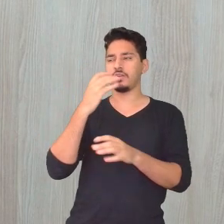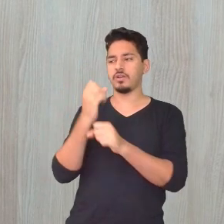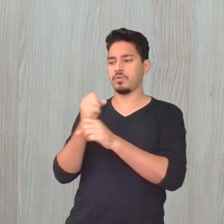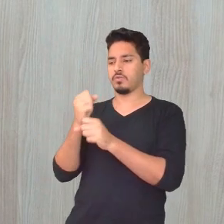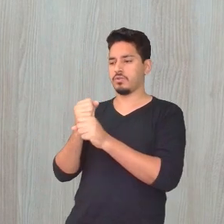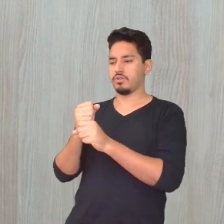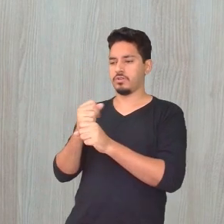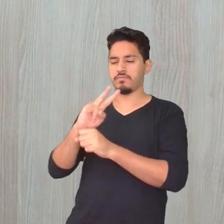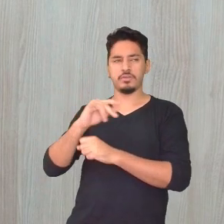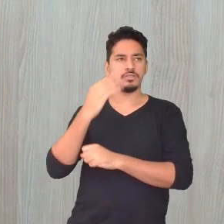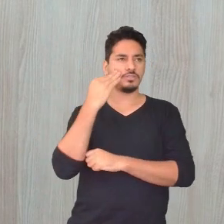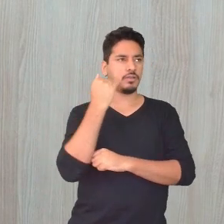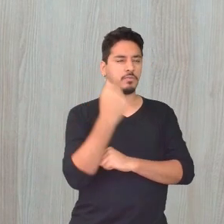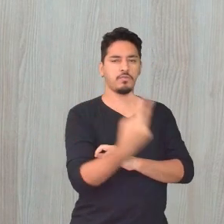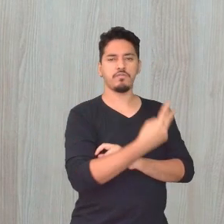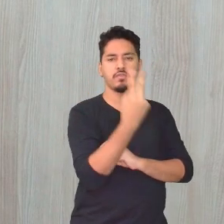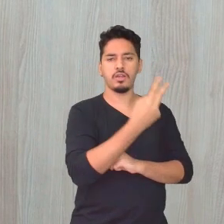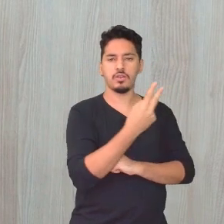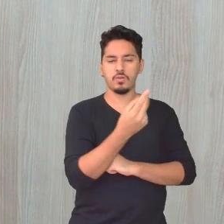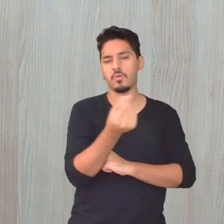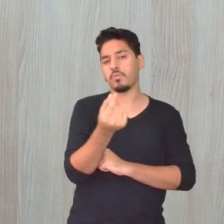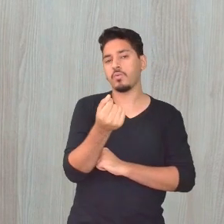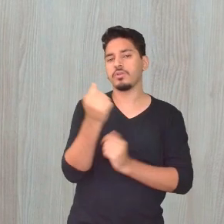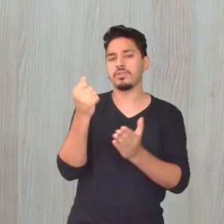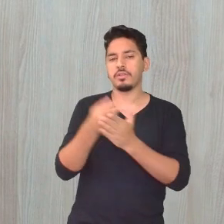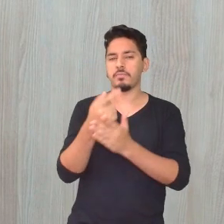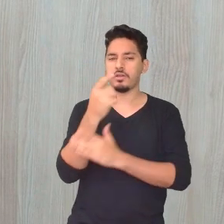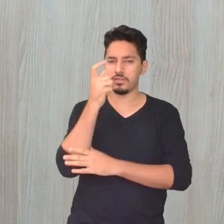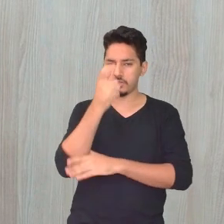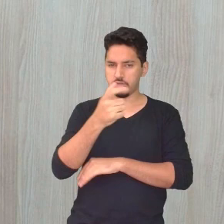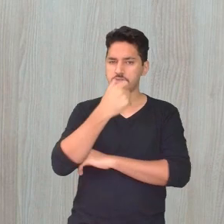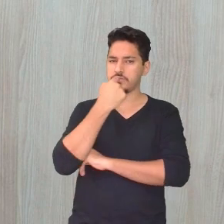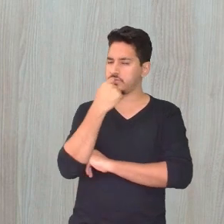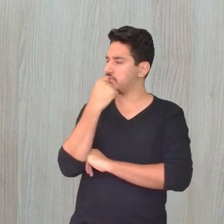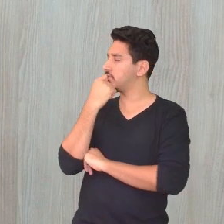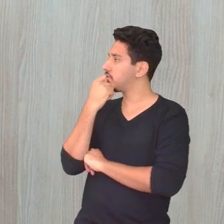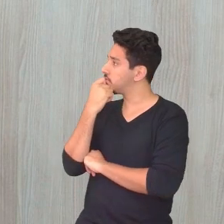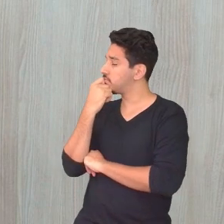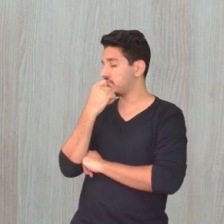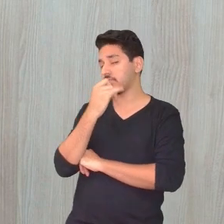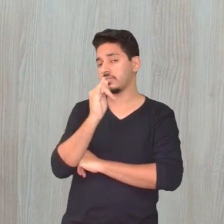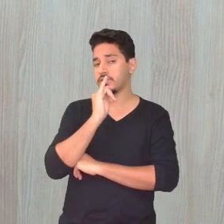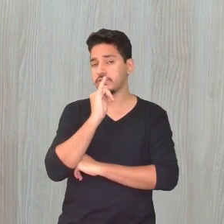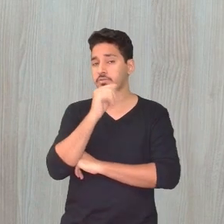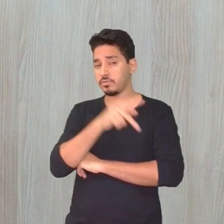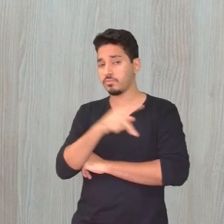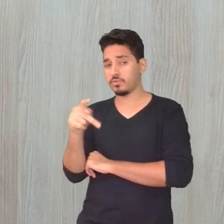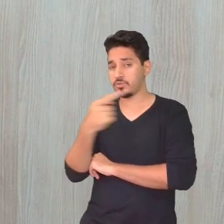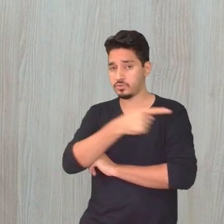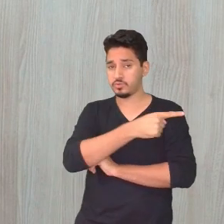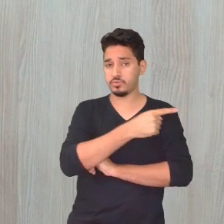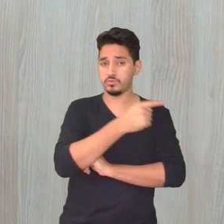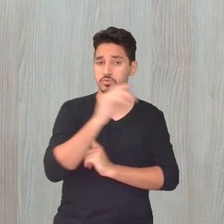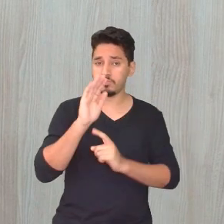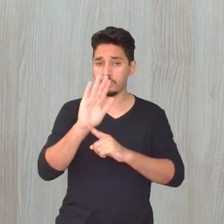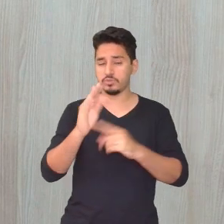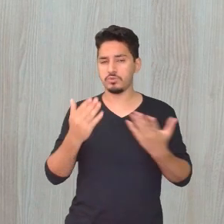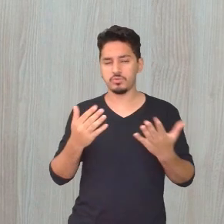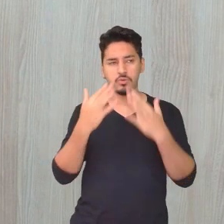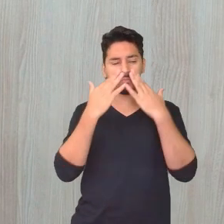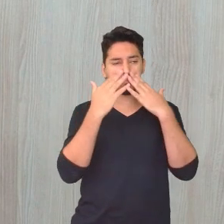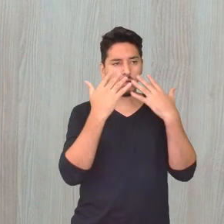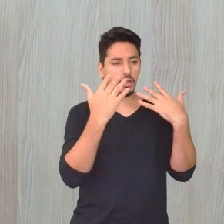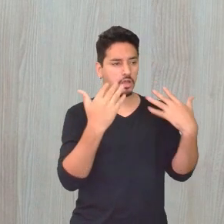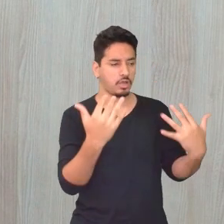A questão de quanto a gente está pagando, pessoal. Veja que interessante esse exemplo que o professor Ricardinho está trazendo para a gente. Eu estou aqui